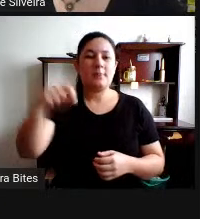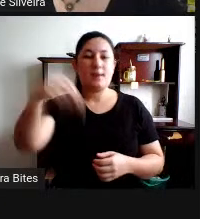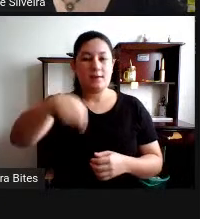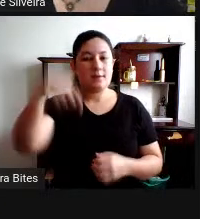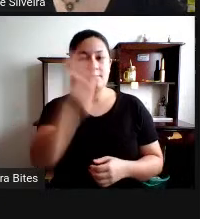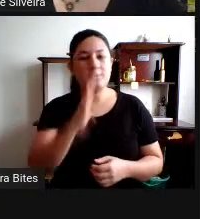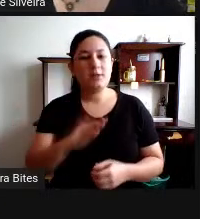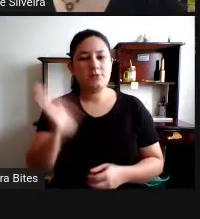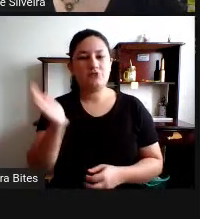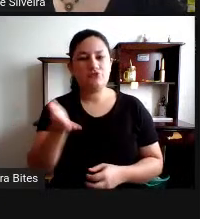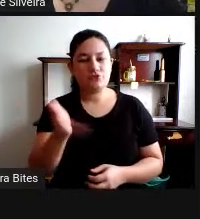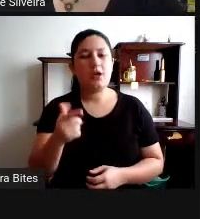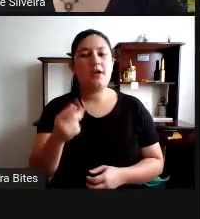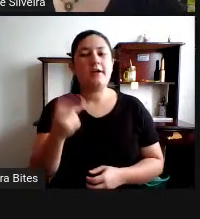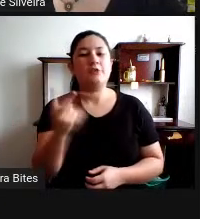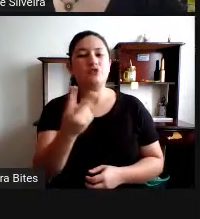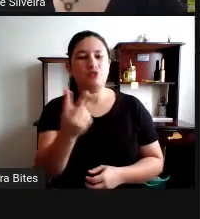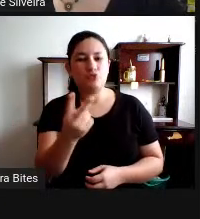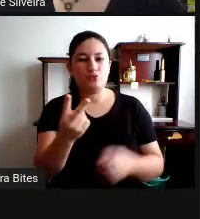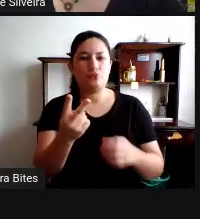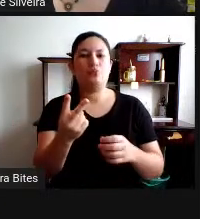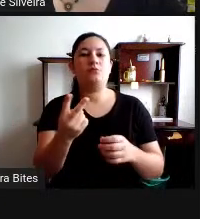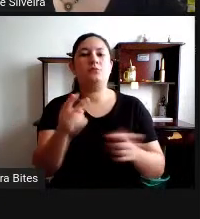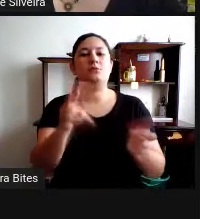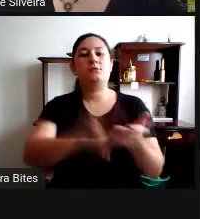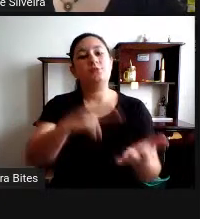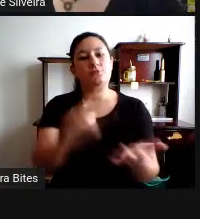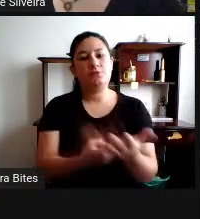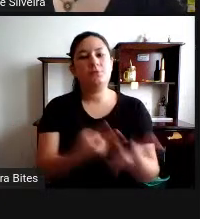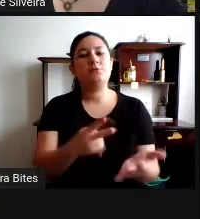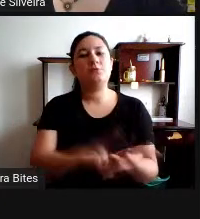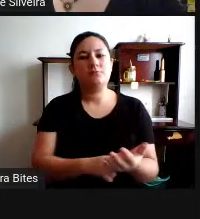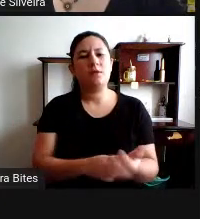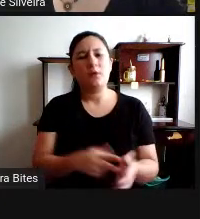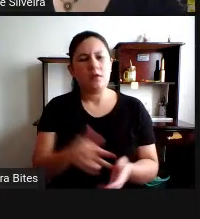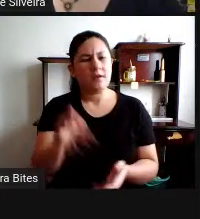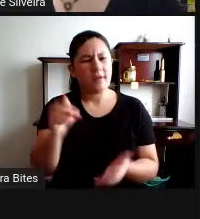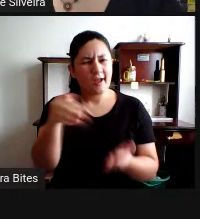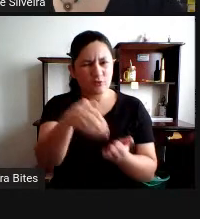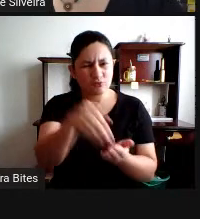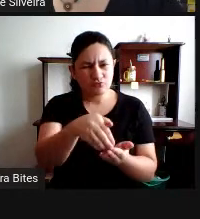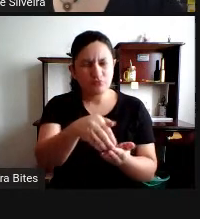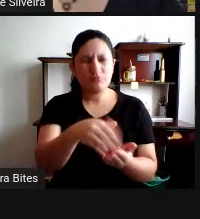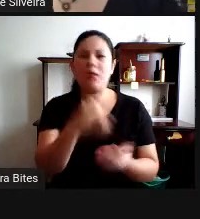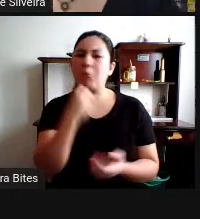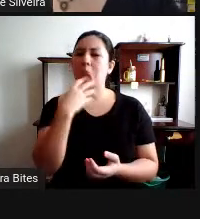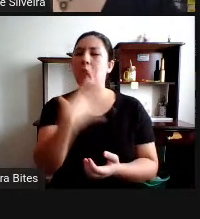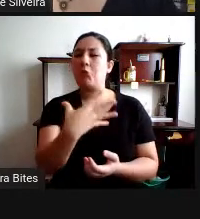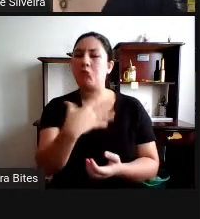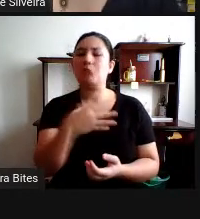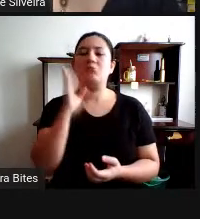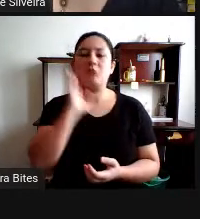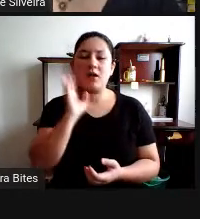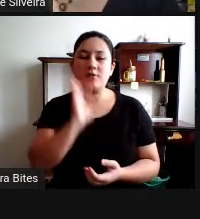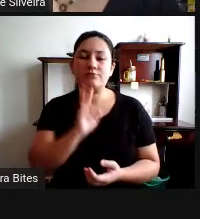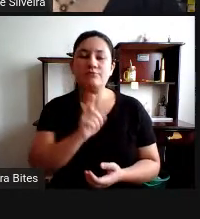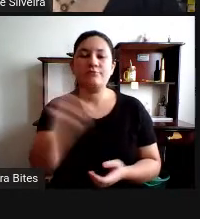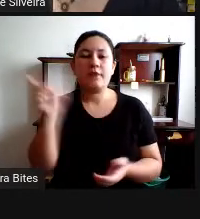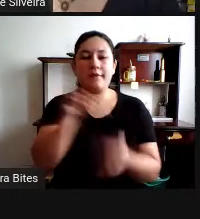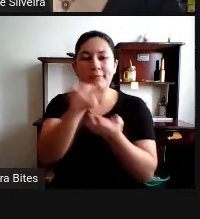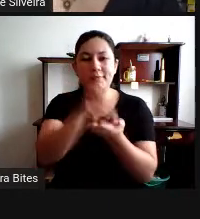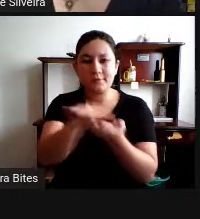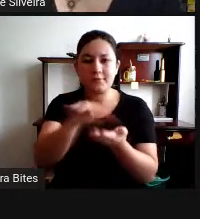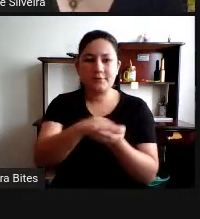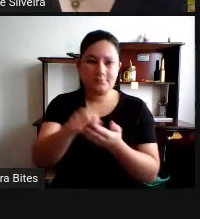a última tradução é muito boa e publicado pela Unicamp. O Freud